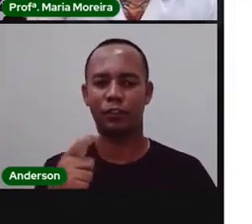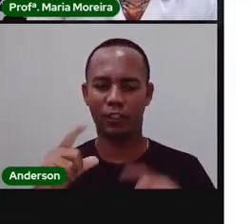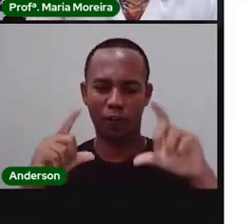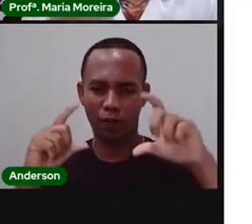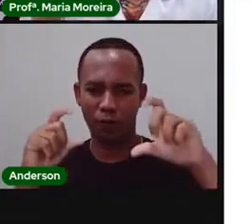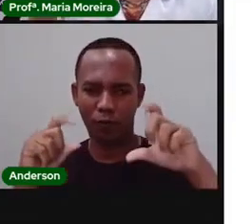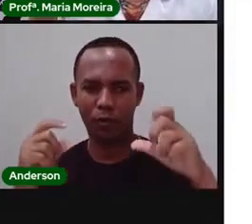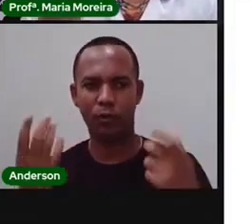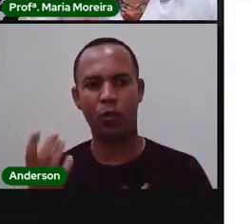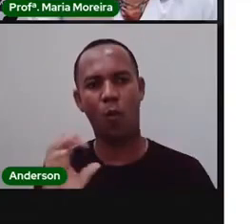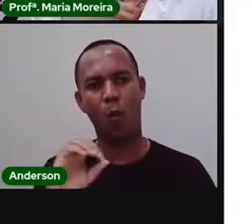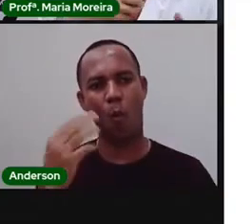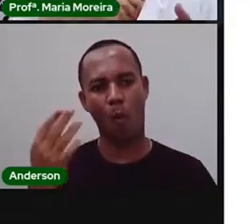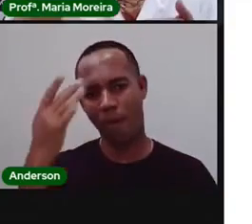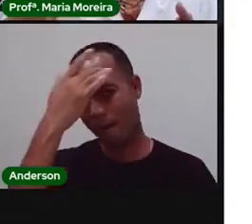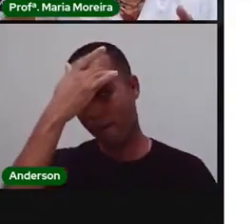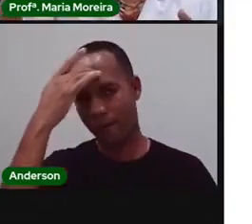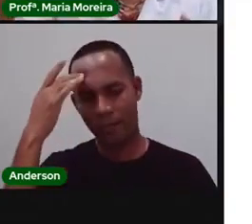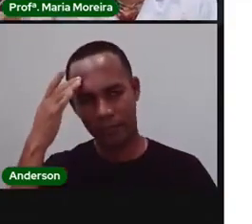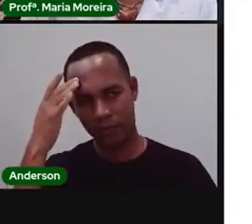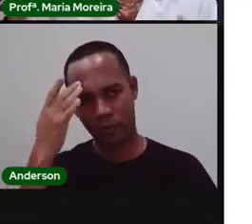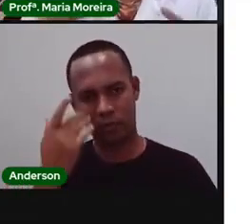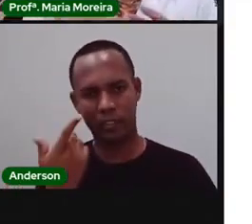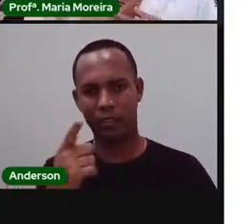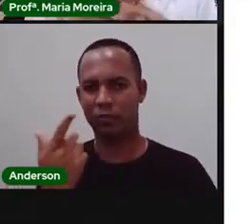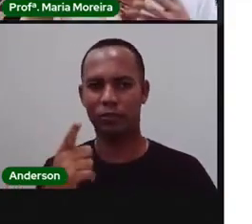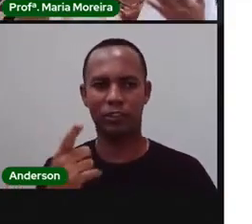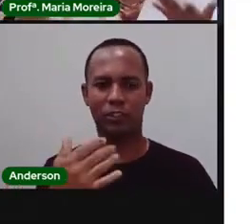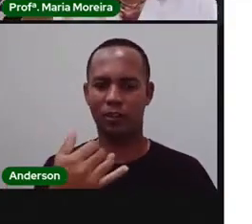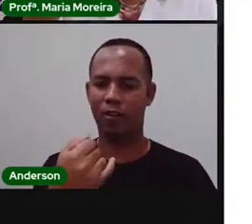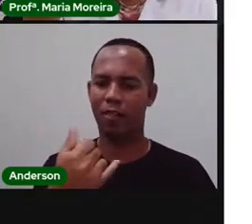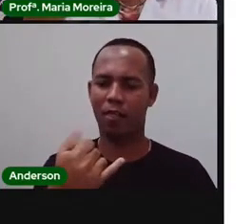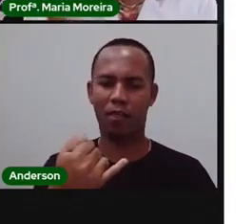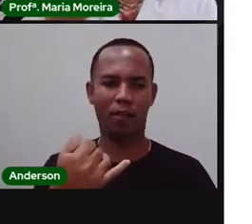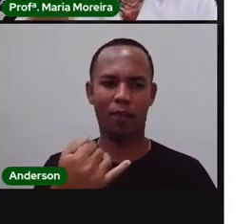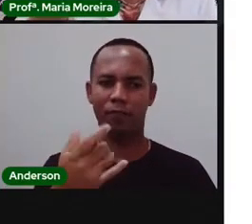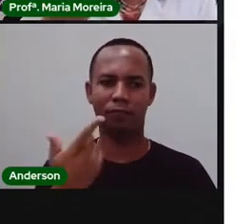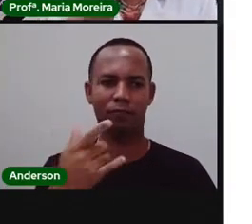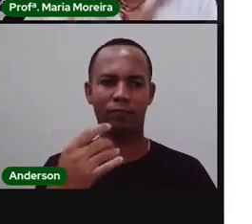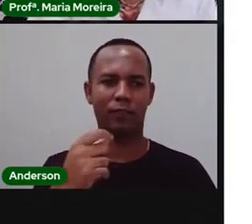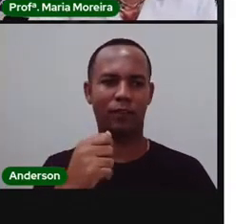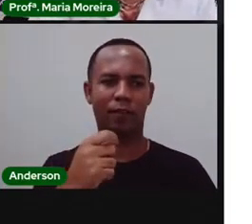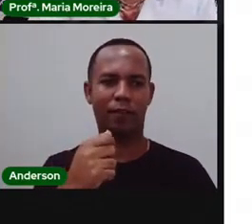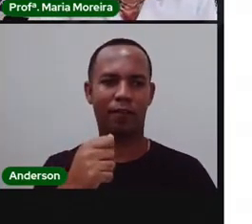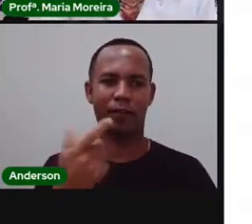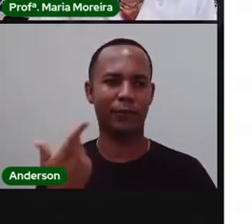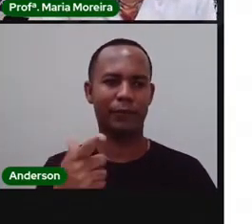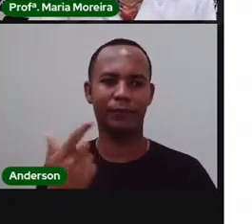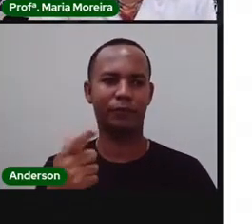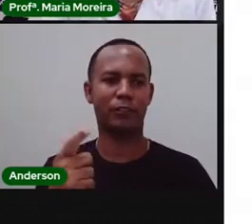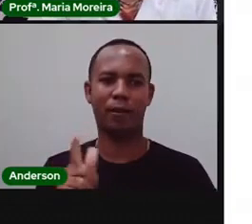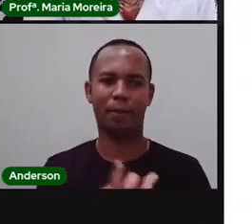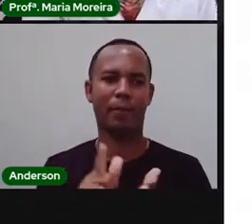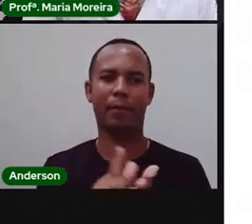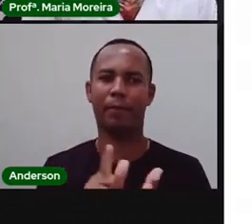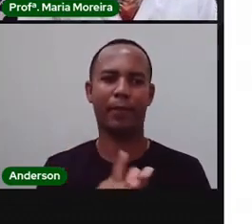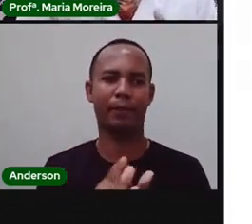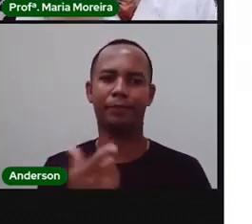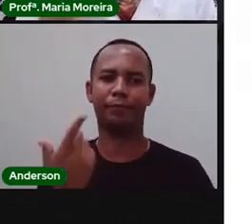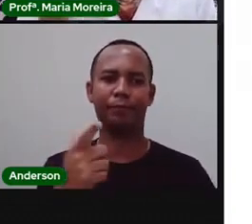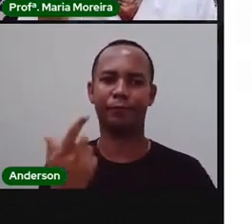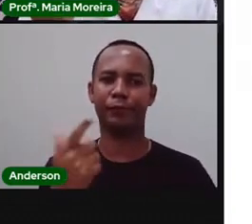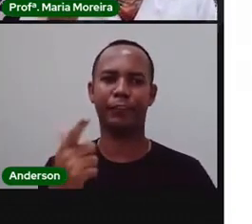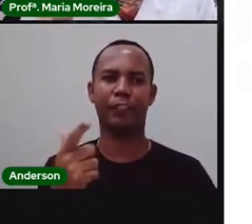fotografia, onde as pessoas não tinham o quê? Caneta, nem lápis, nem papel, né? Porque ainda não existia o papel para desenhar. E